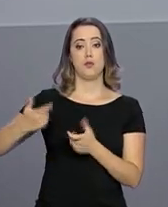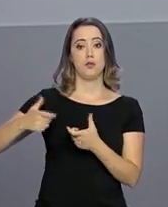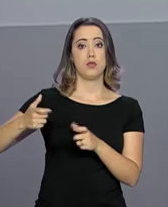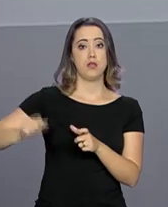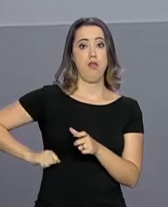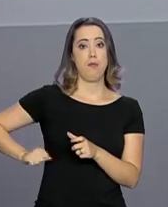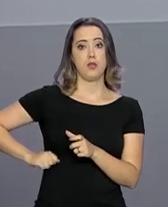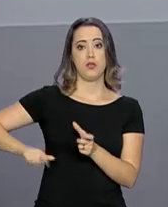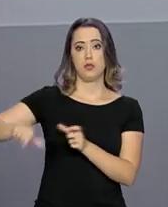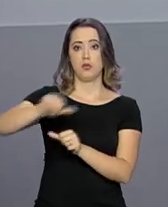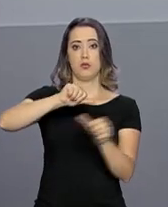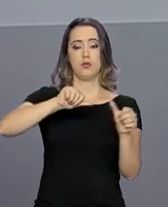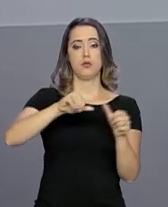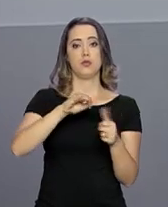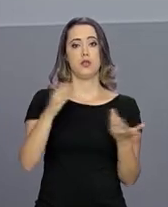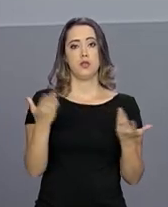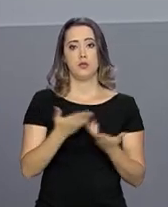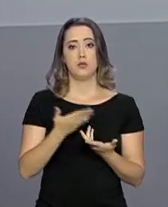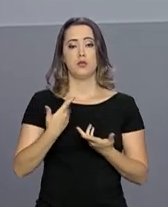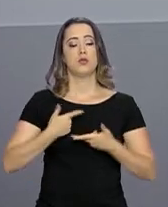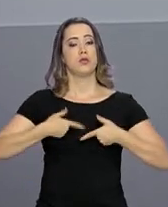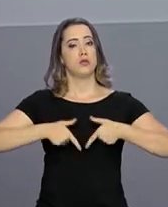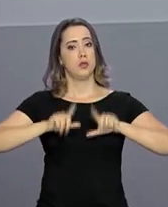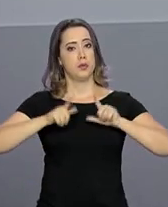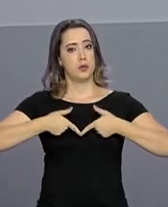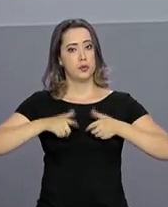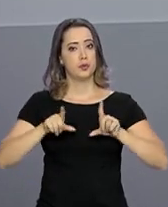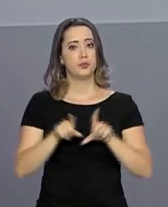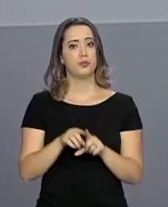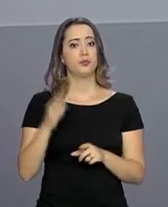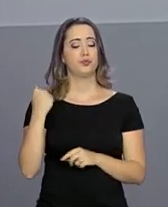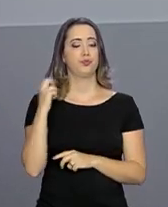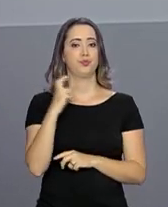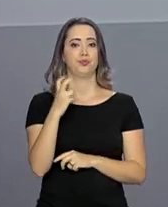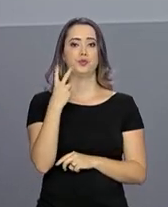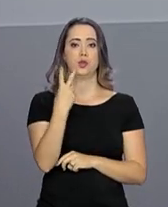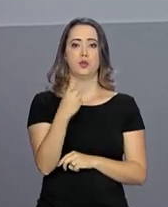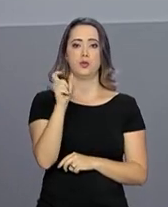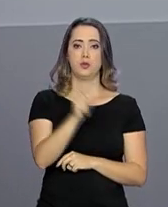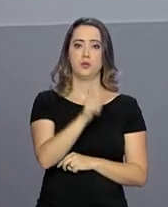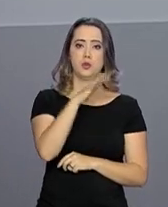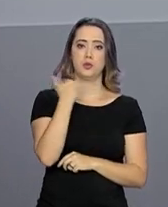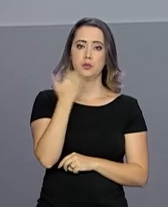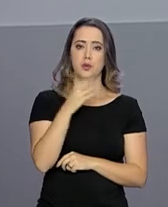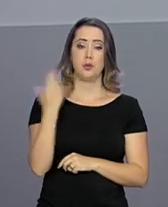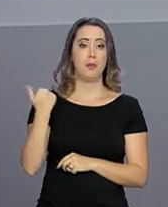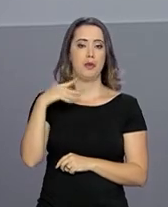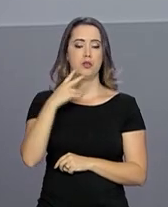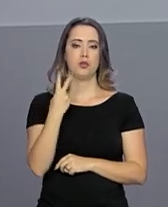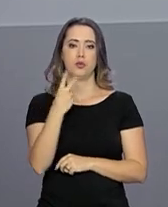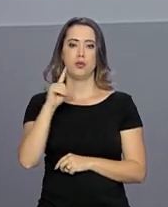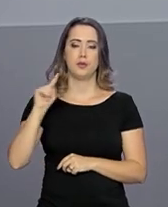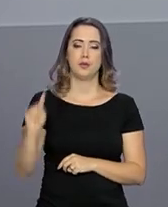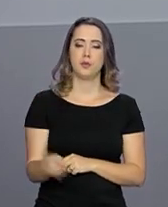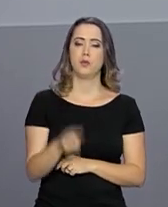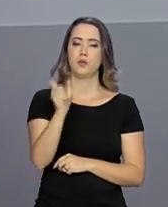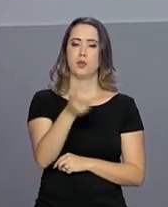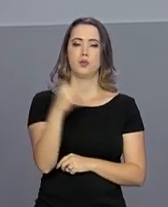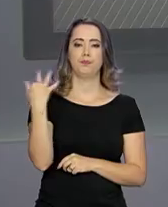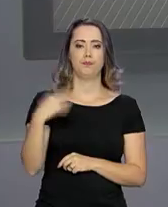Jerusalém chegou a 52. Foram mais de 2.400 feridos, entre eles 200 menores de